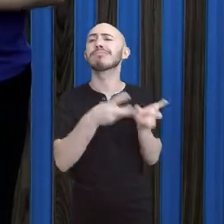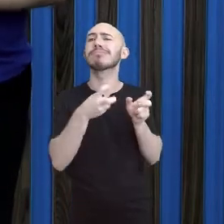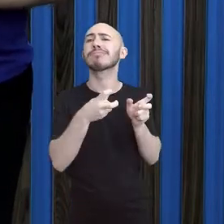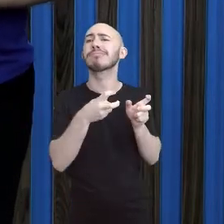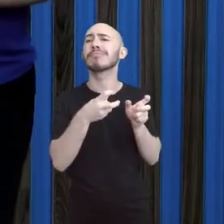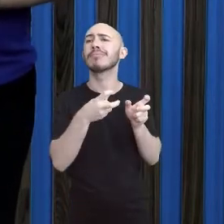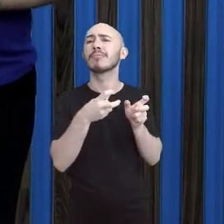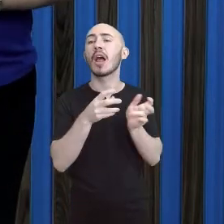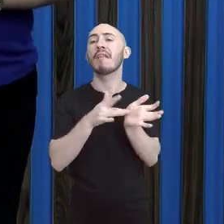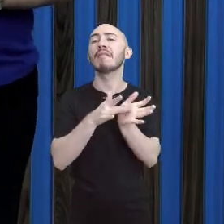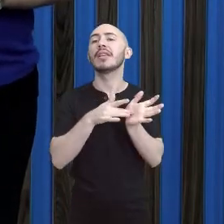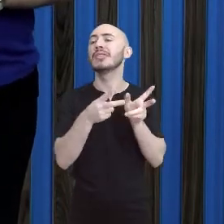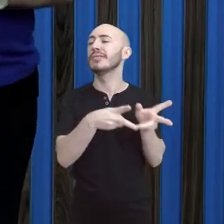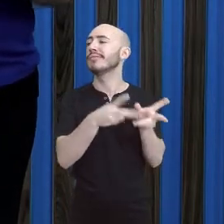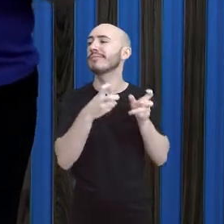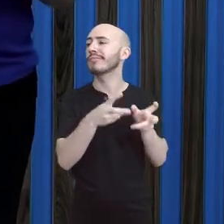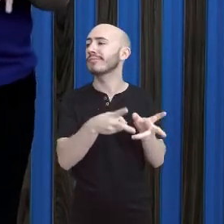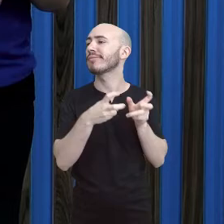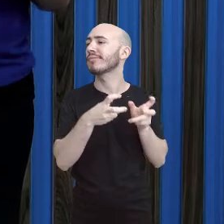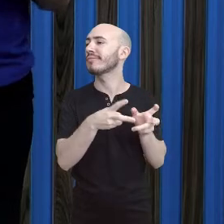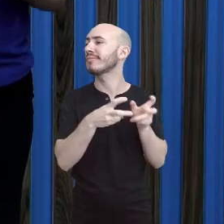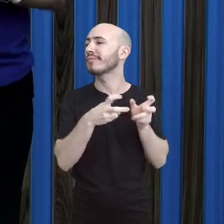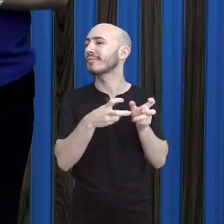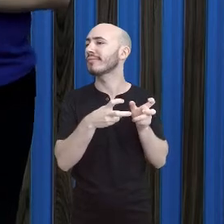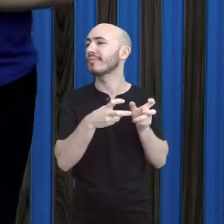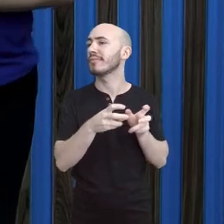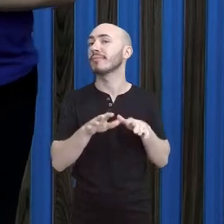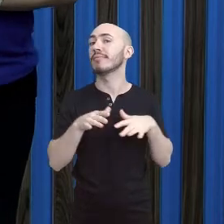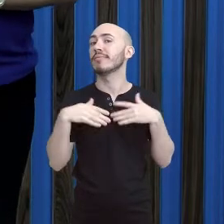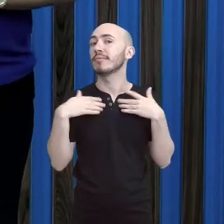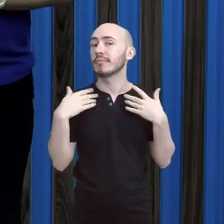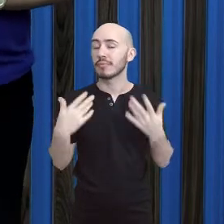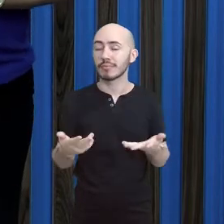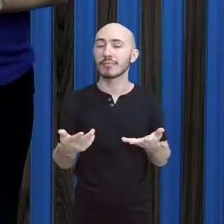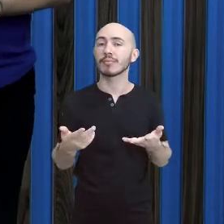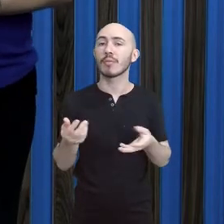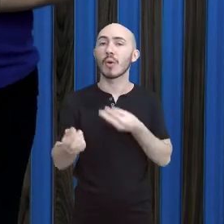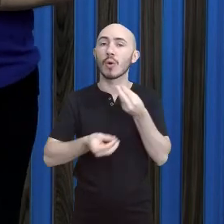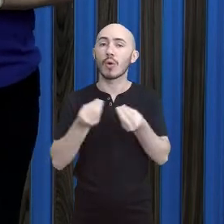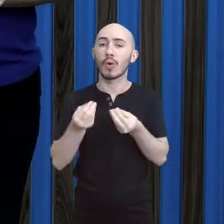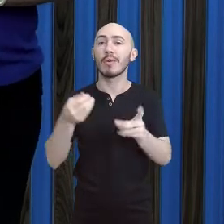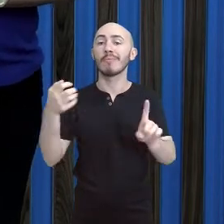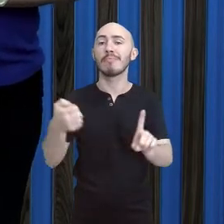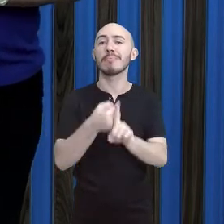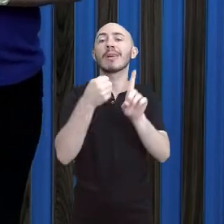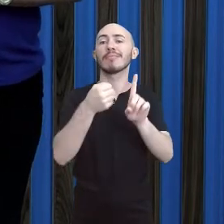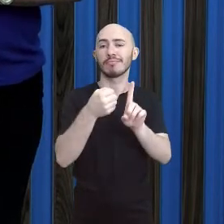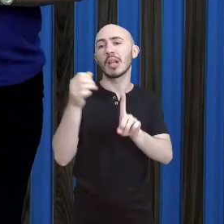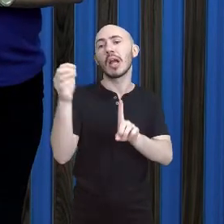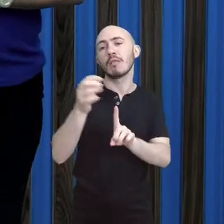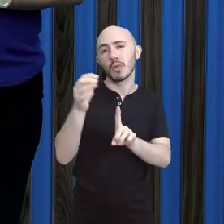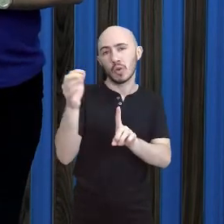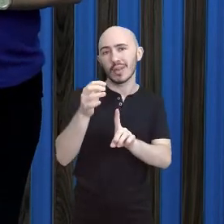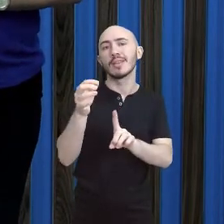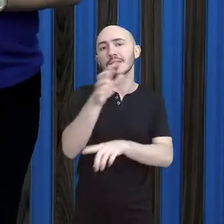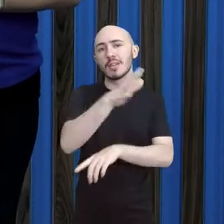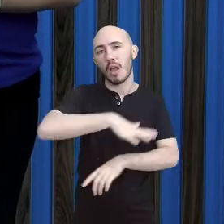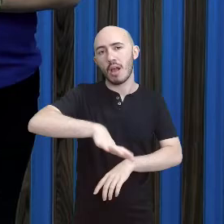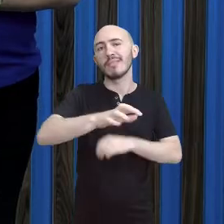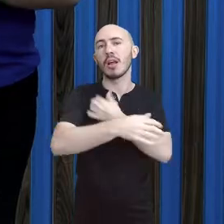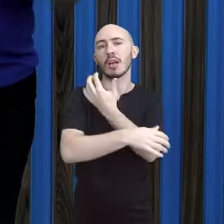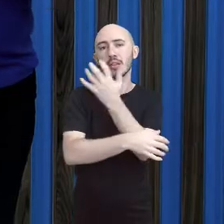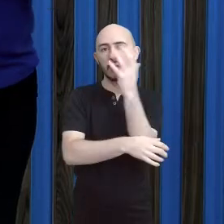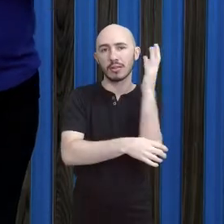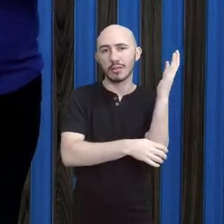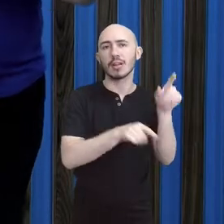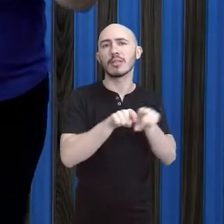está acontecendo, né? Parece que não percebe o impacto que ele causa na nossa natureza